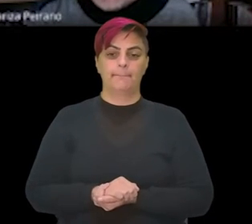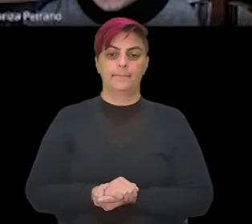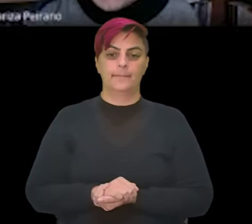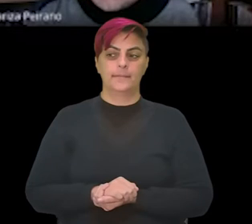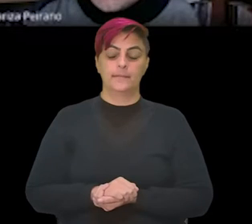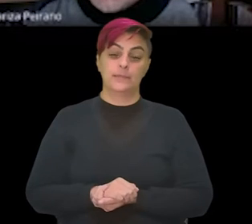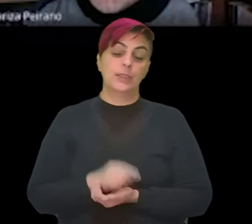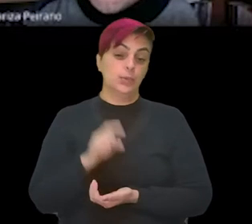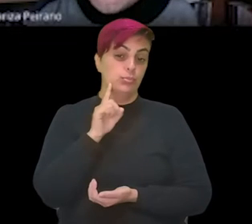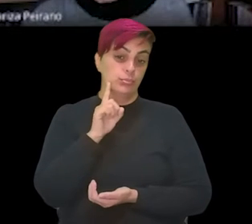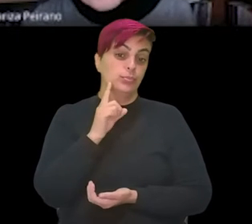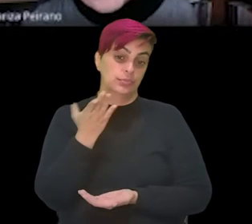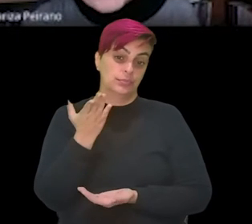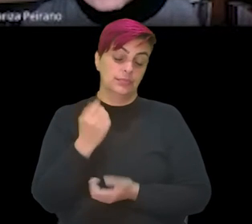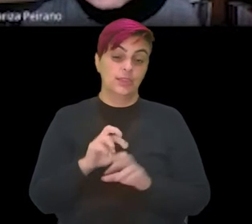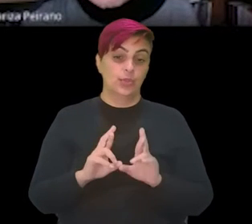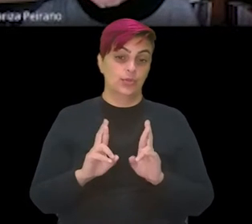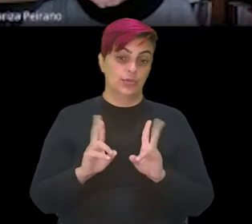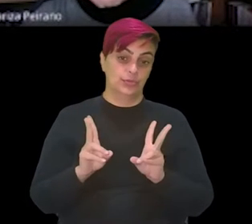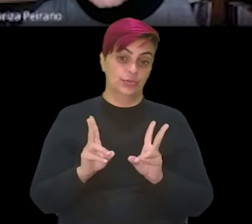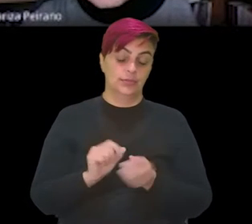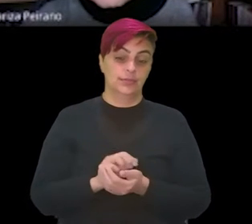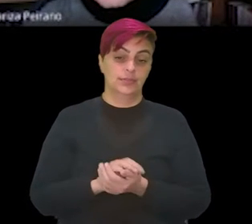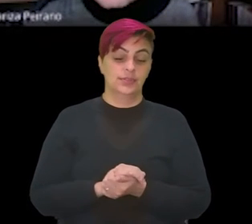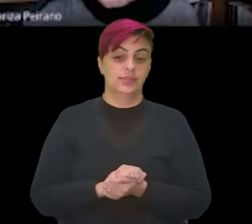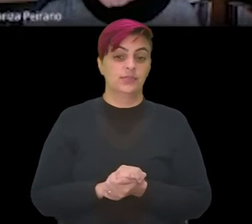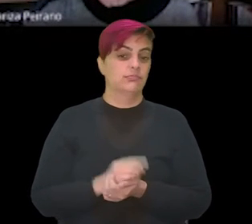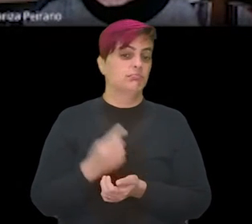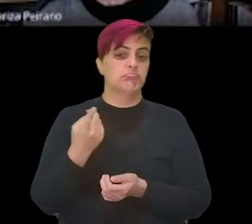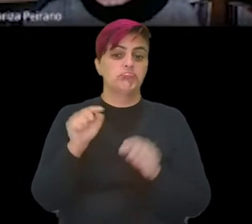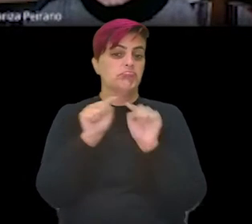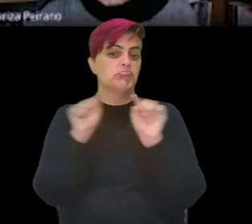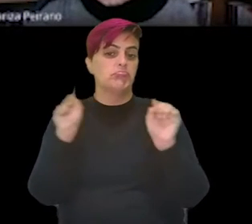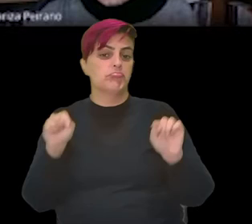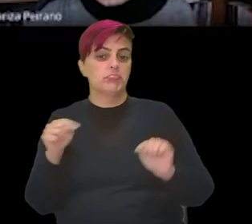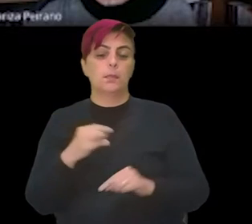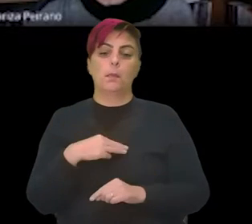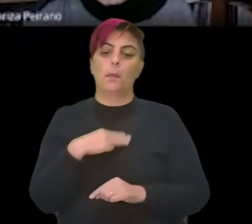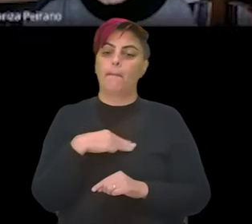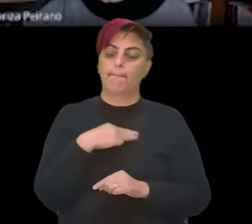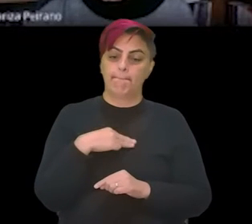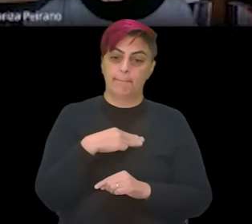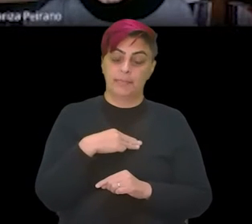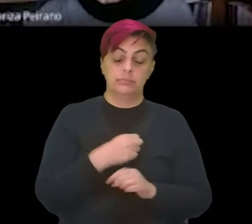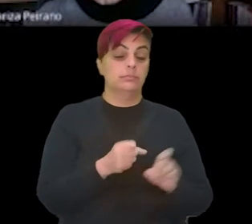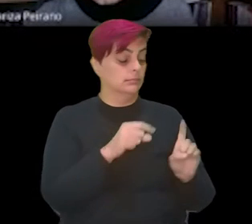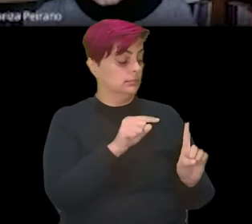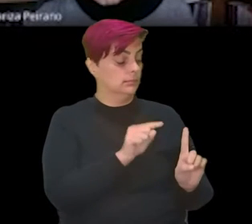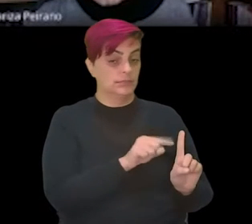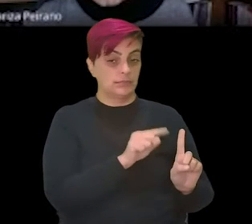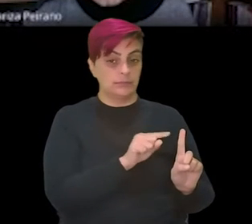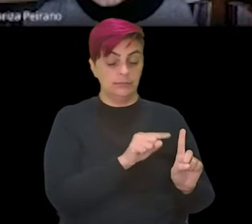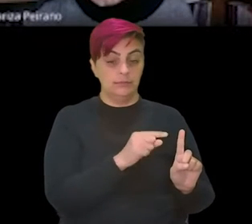uma visão cotidiana. Diferente, então, de um negociante, um funcionário ou um missionário,